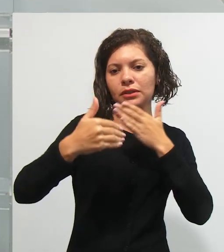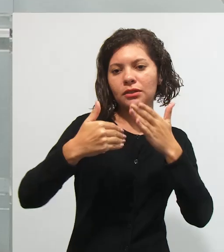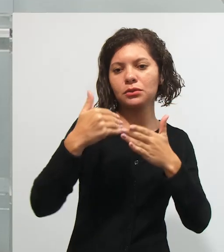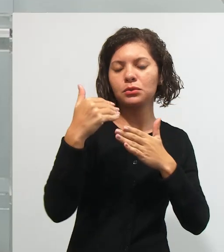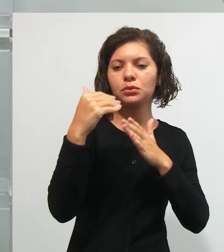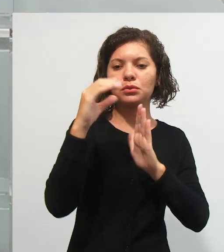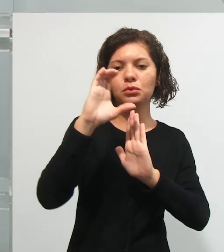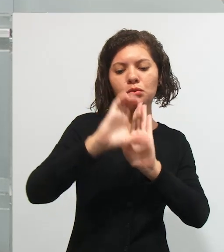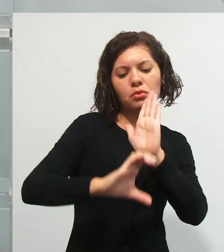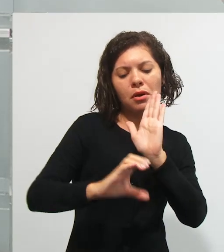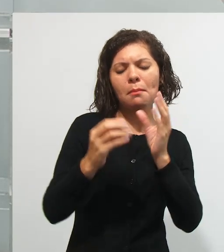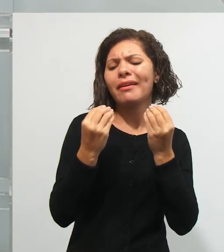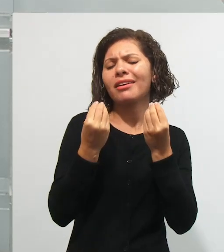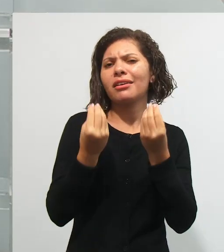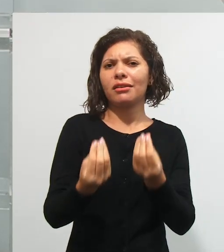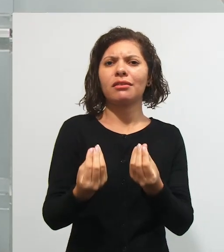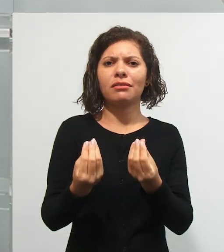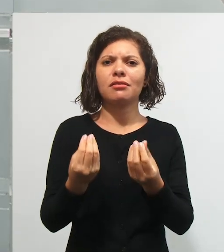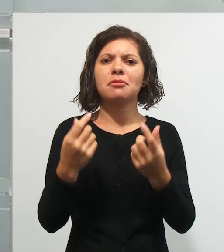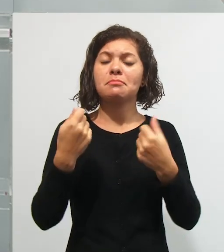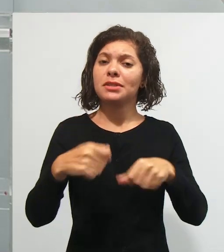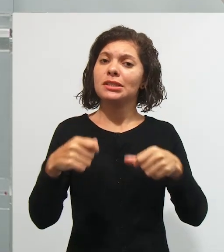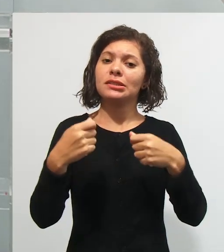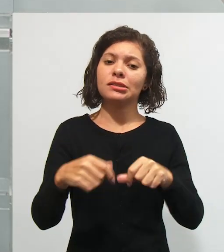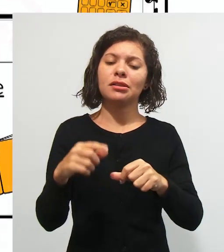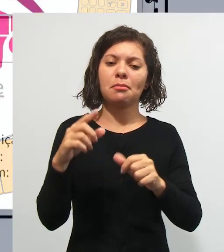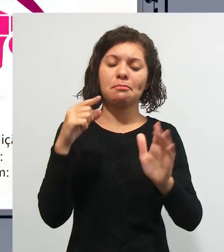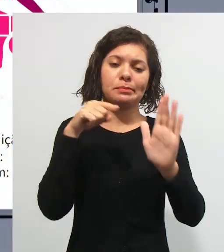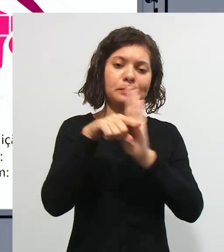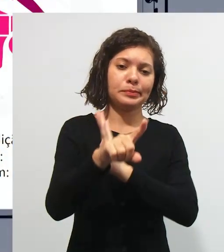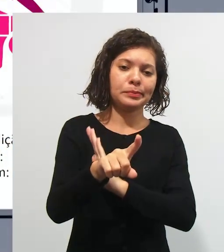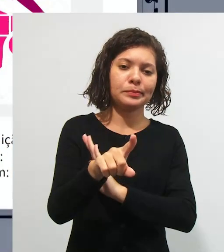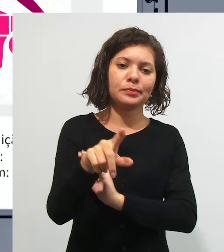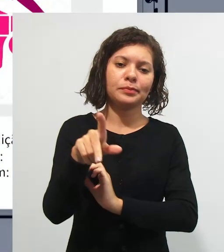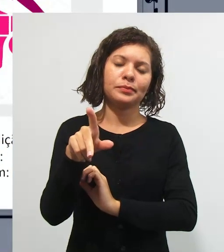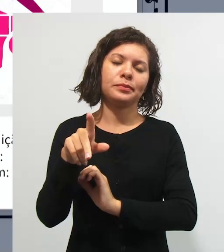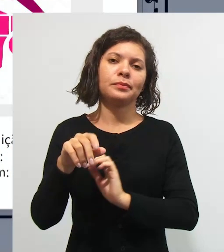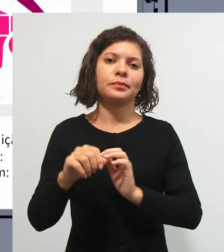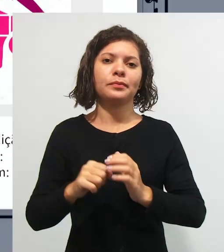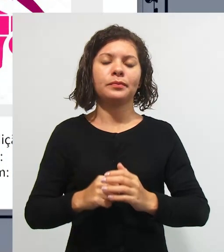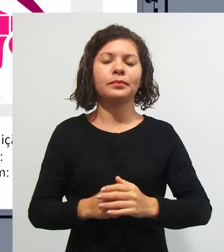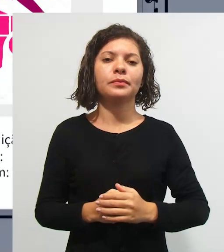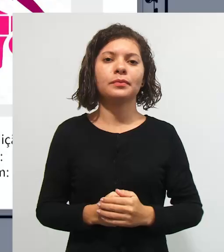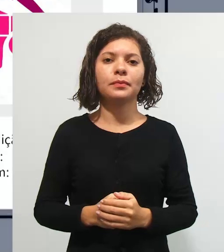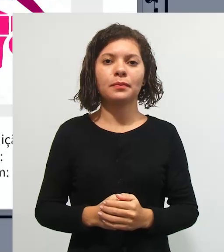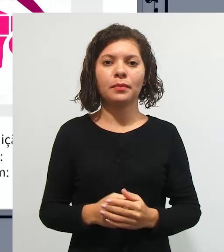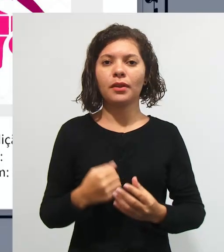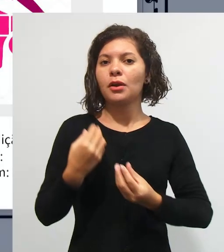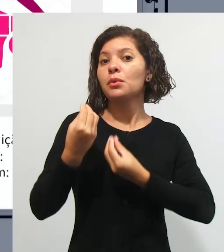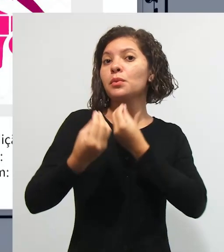quê? Tem que ter um para quê. E esse para quê, ele é a motivação. Né? Para